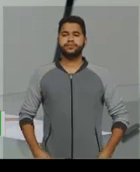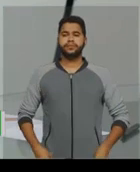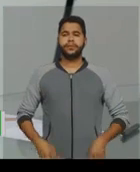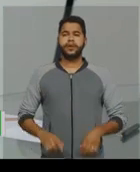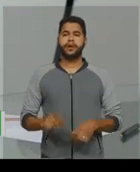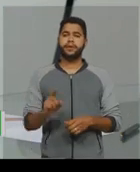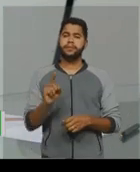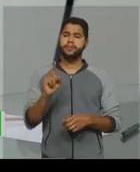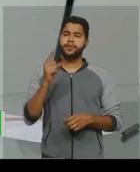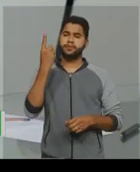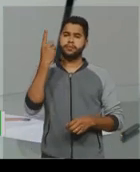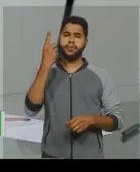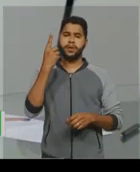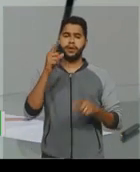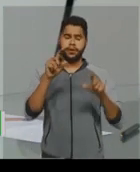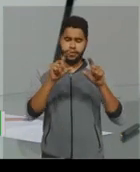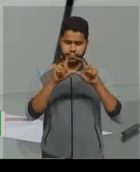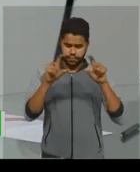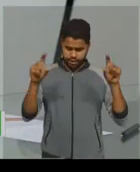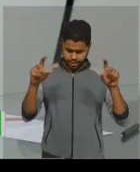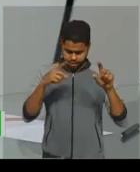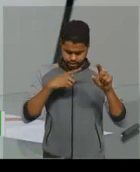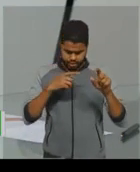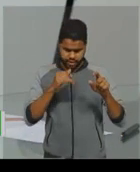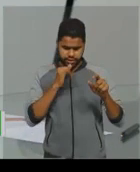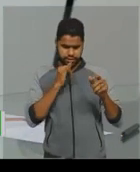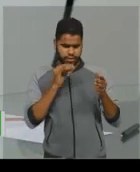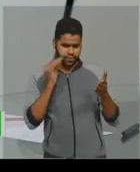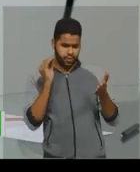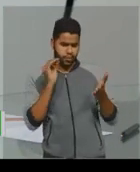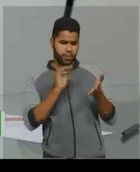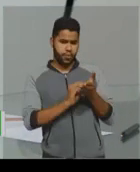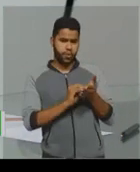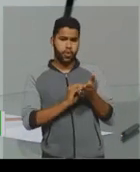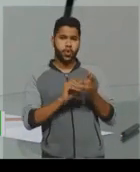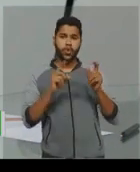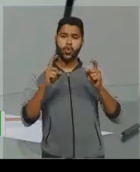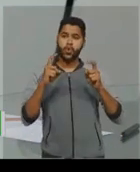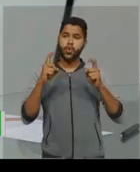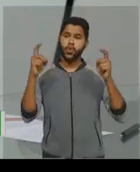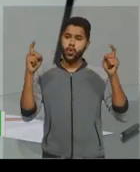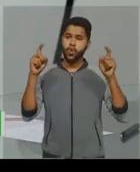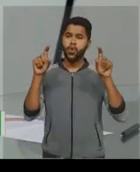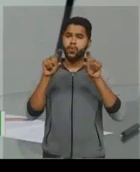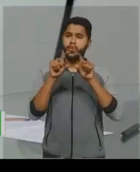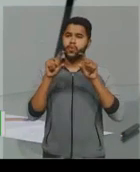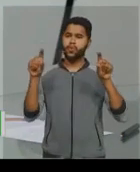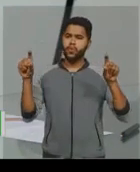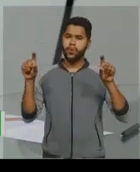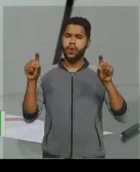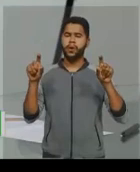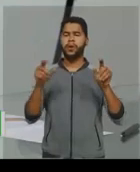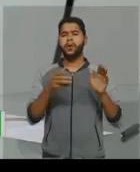frase. Então, se você colocou ali o seu tópico frasal,